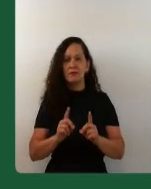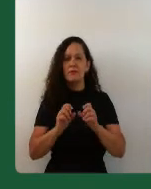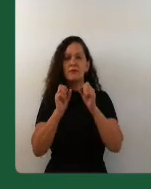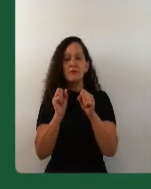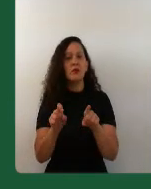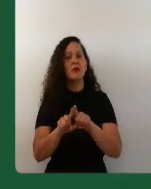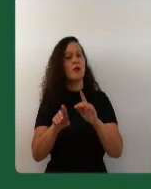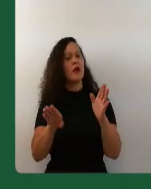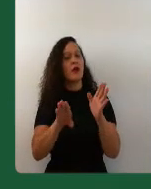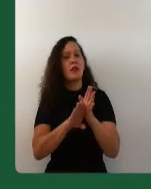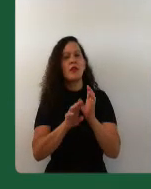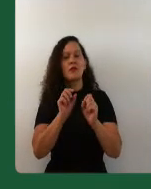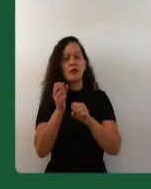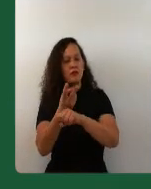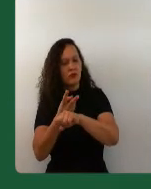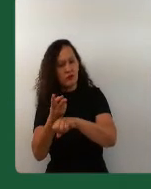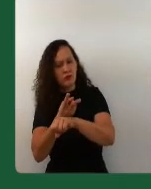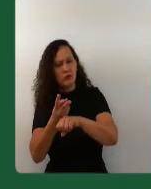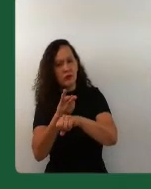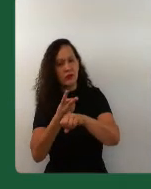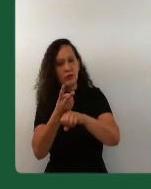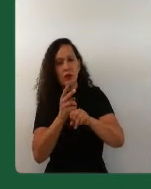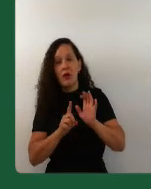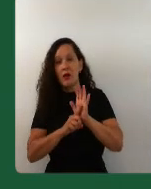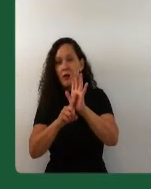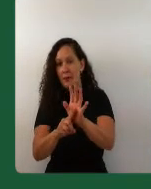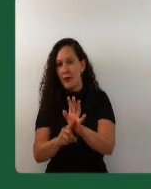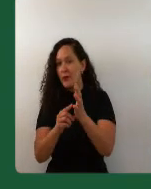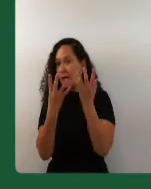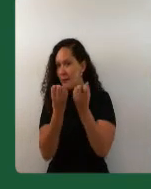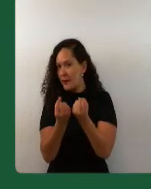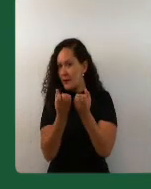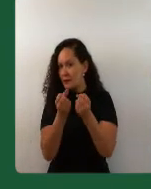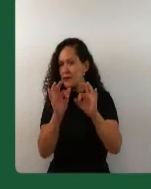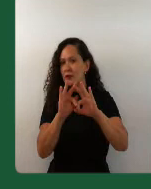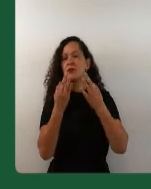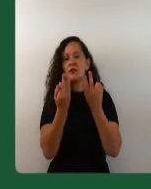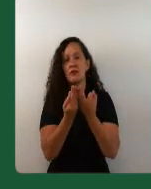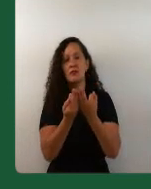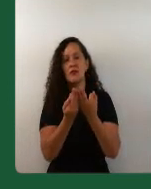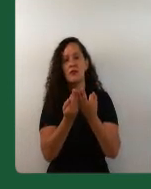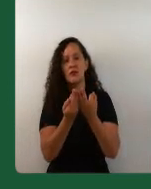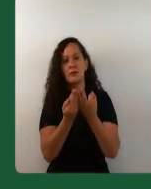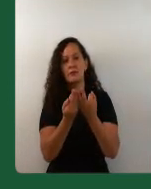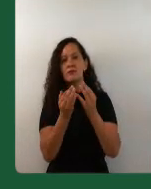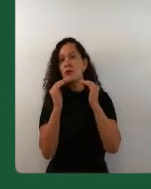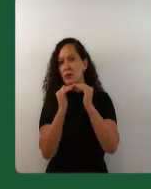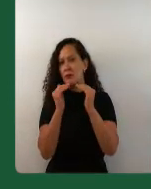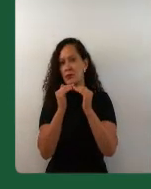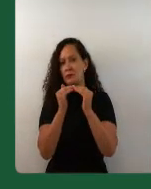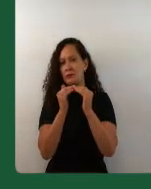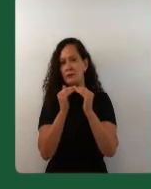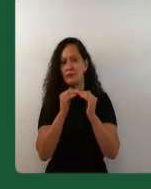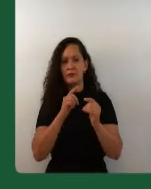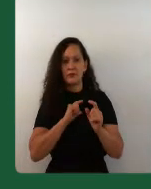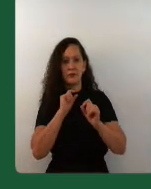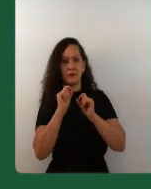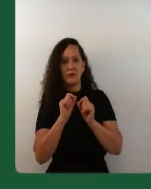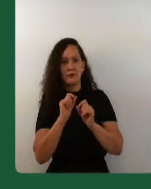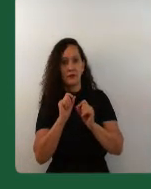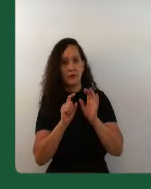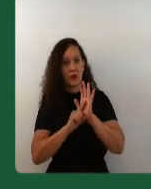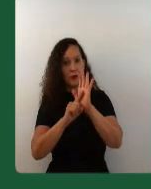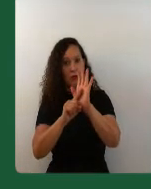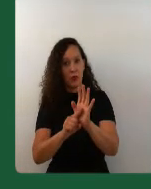podem até procurar benefícios, né? Que essa família possa se enquadrar. Entre eles, o benefício